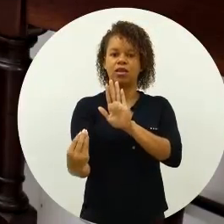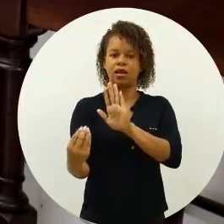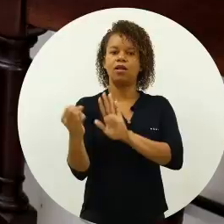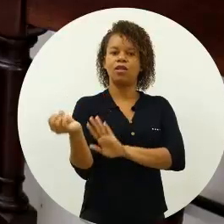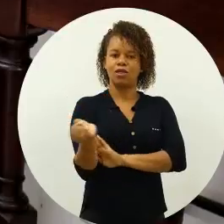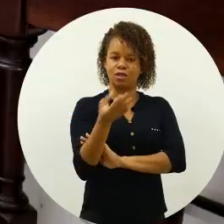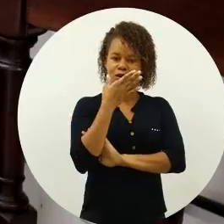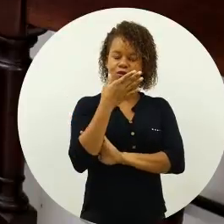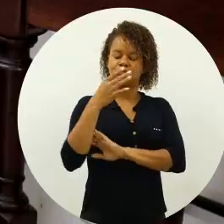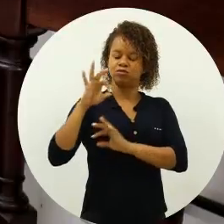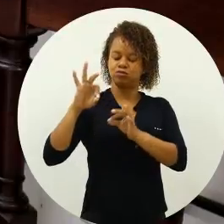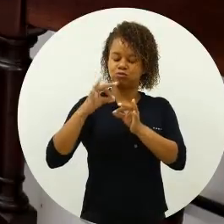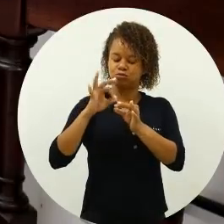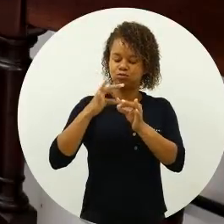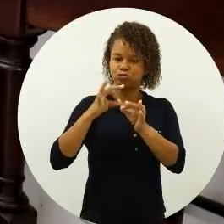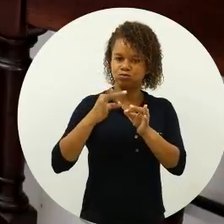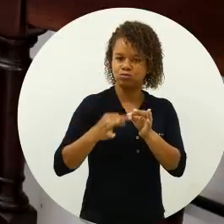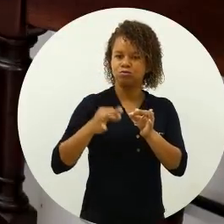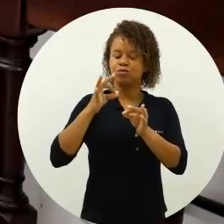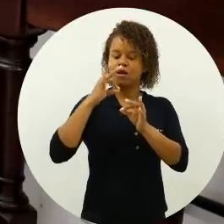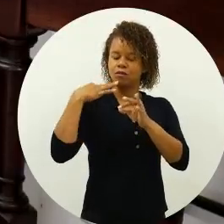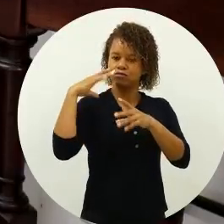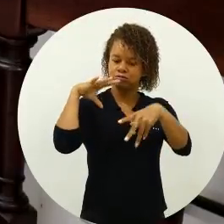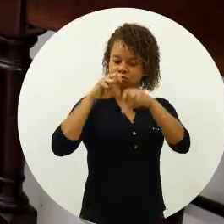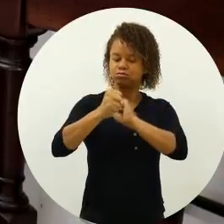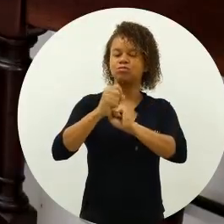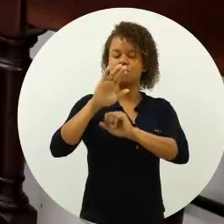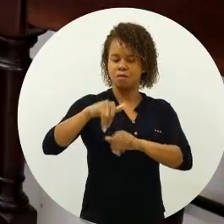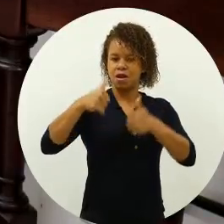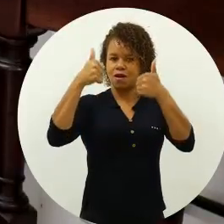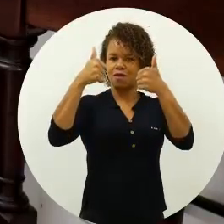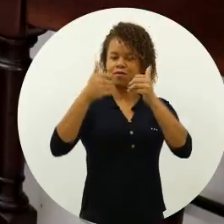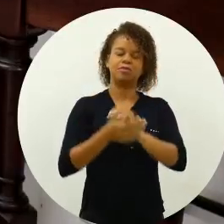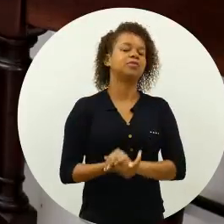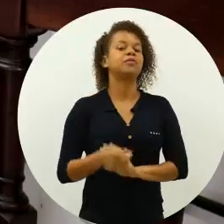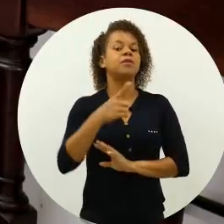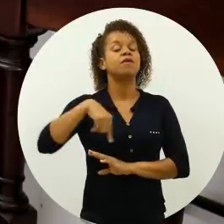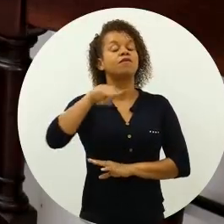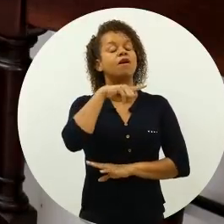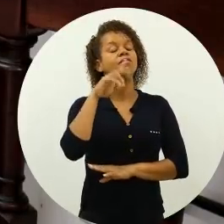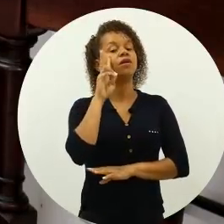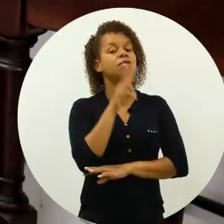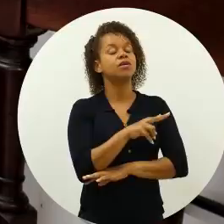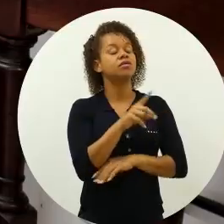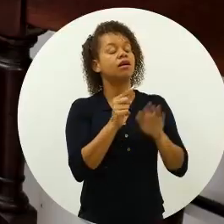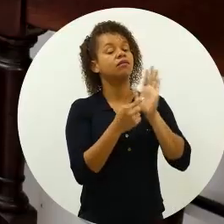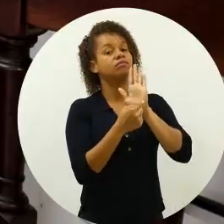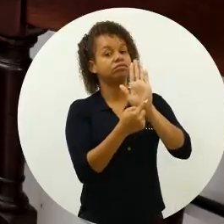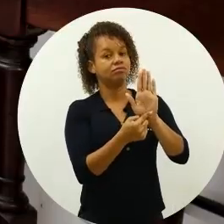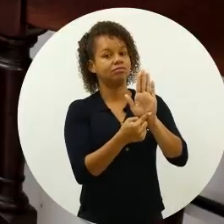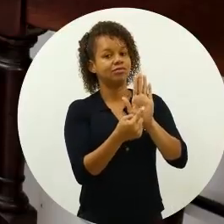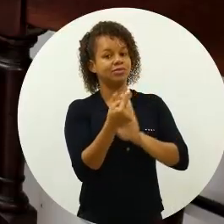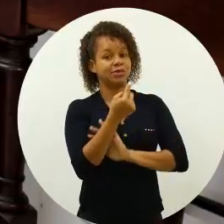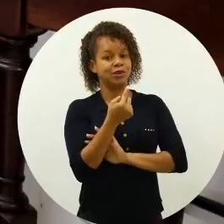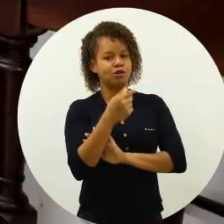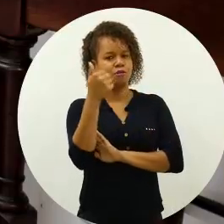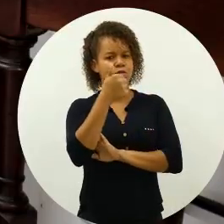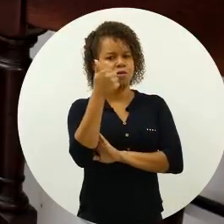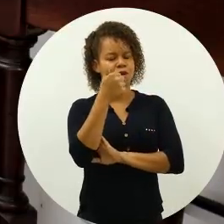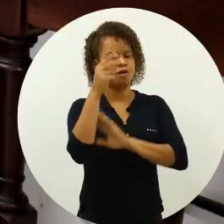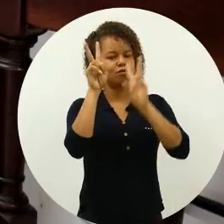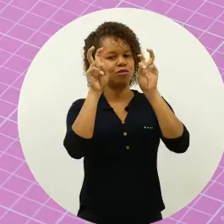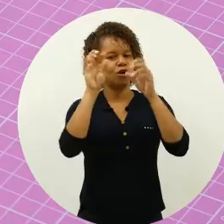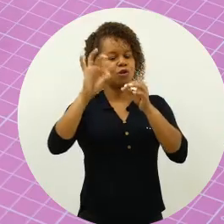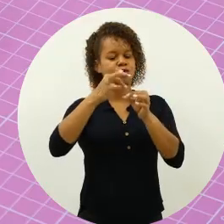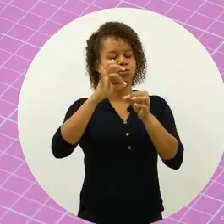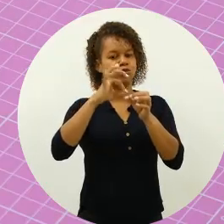novos tipos de costura para se capacitar ainda mais. Tá ok? Então vamos acompanhar a demonstração do primeiro tipo de